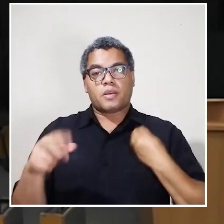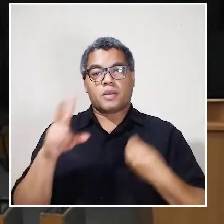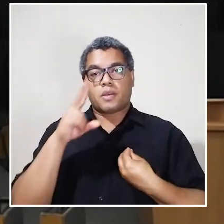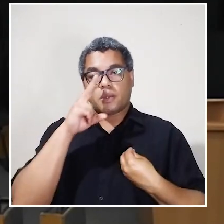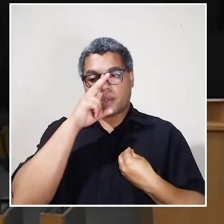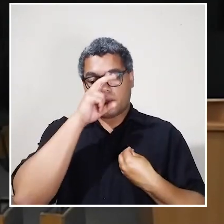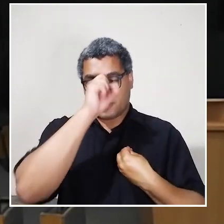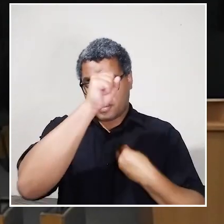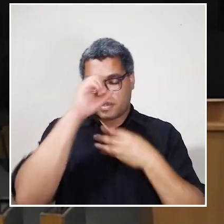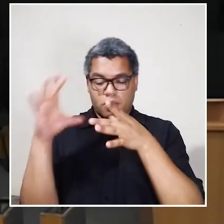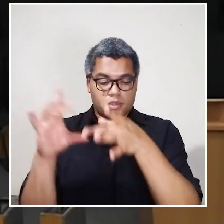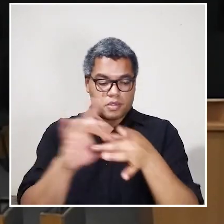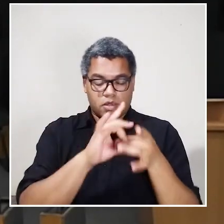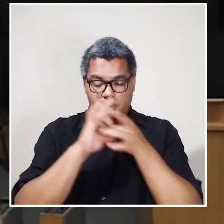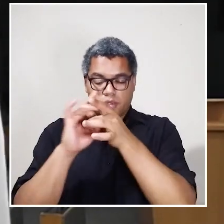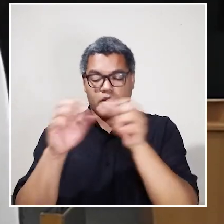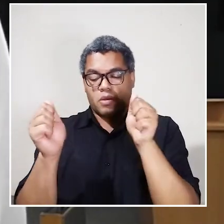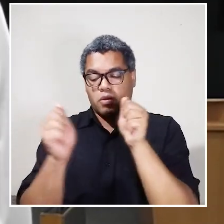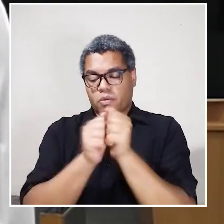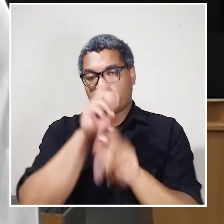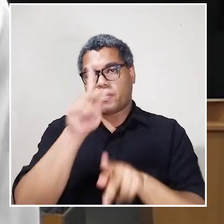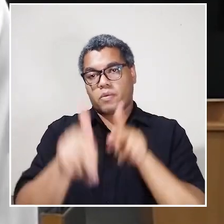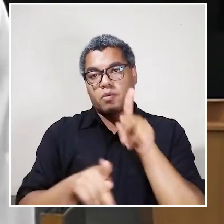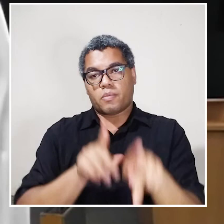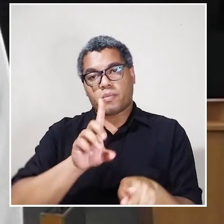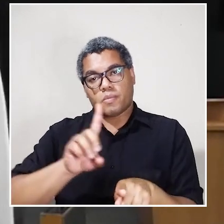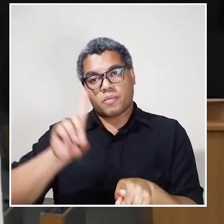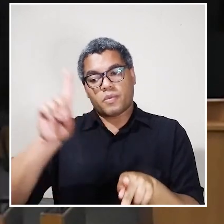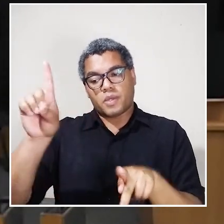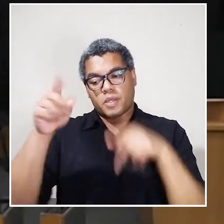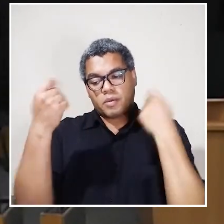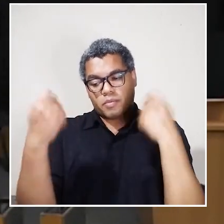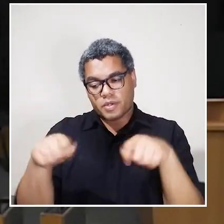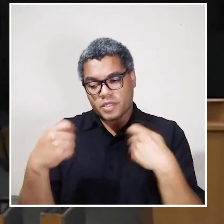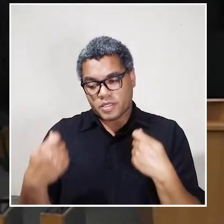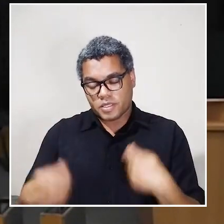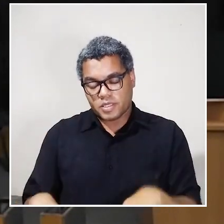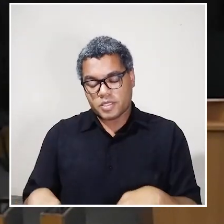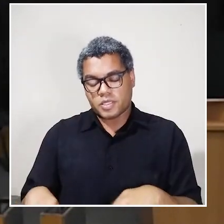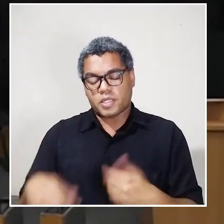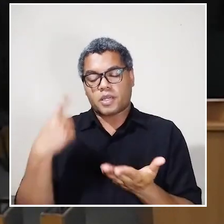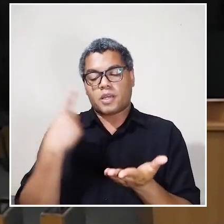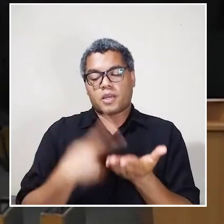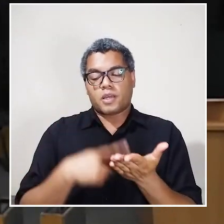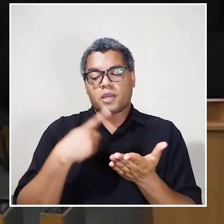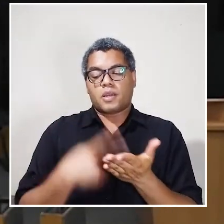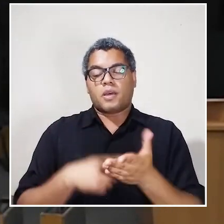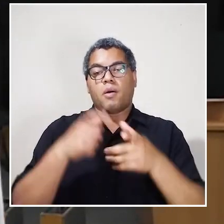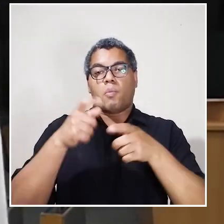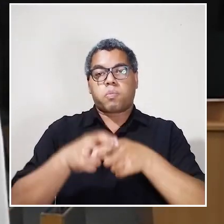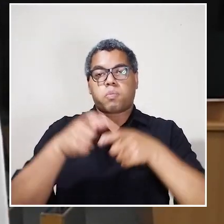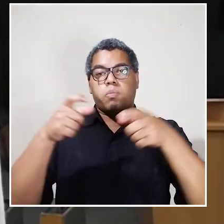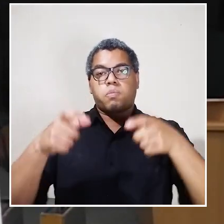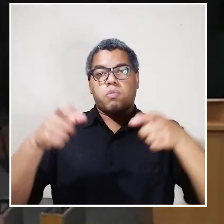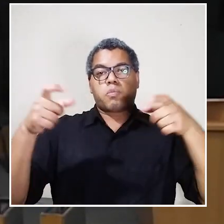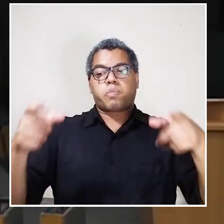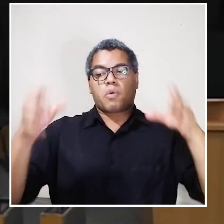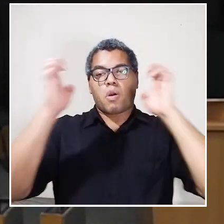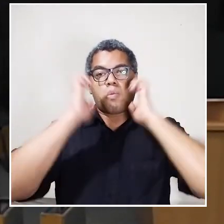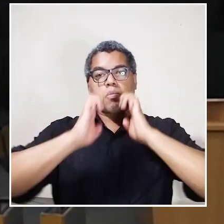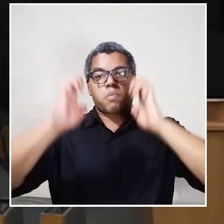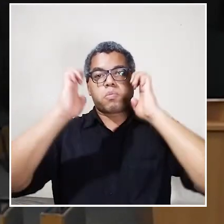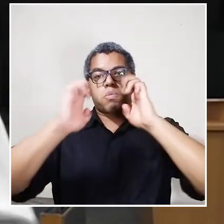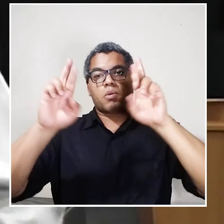comunhão com o povo do Senhor. Precisamos promover comprometida expansão do reino do